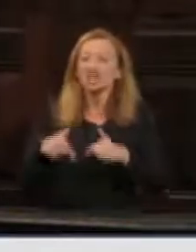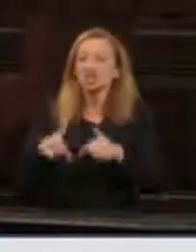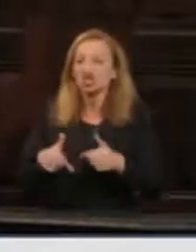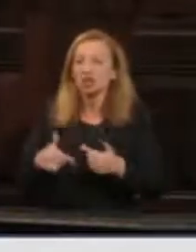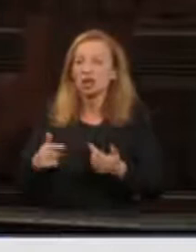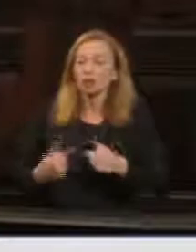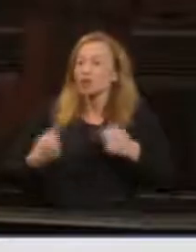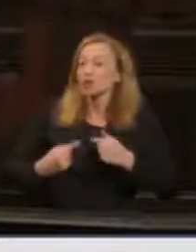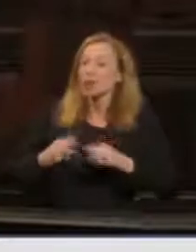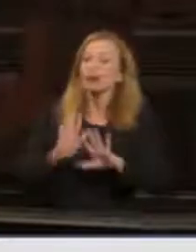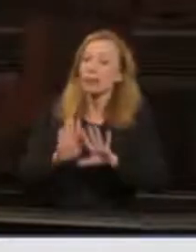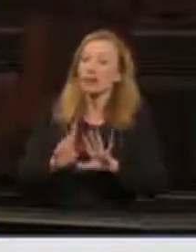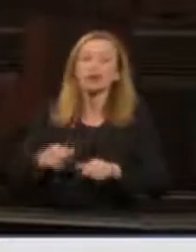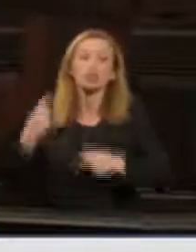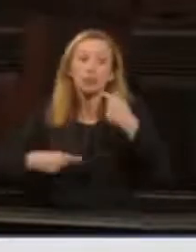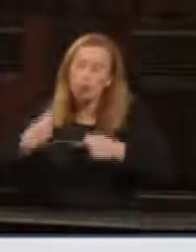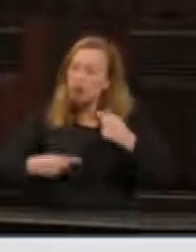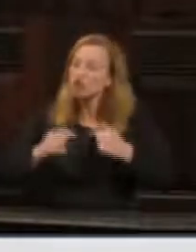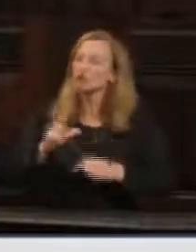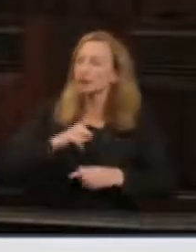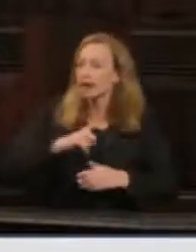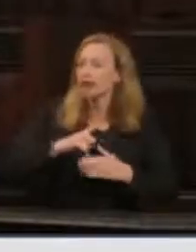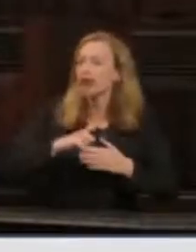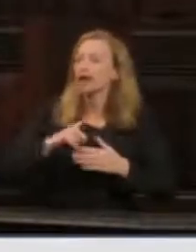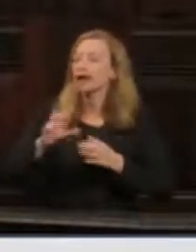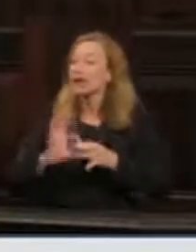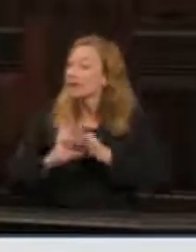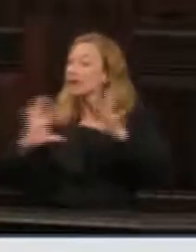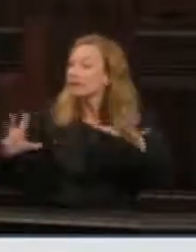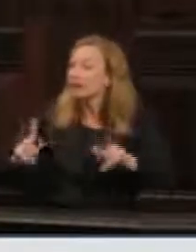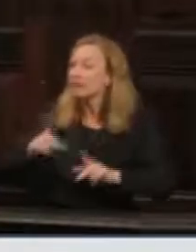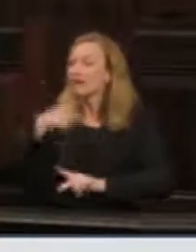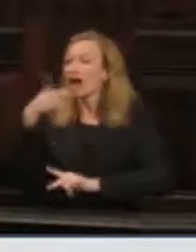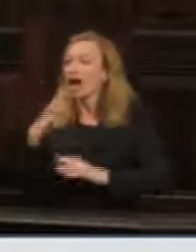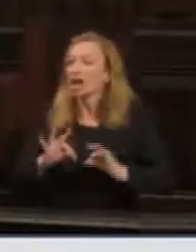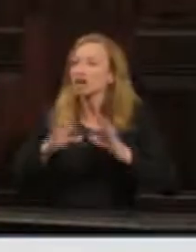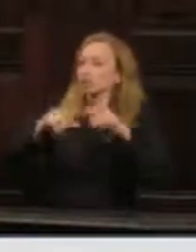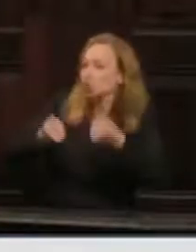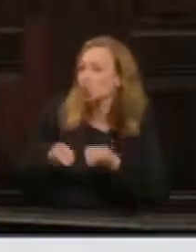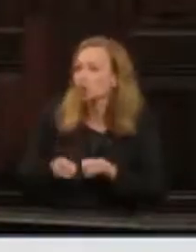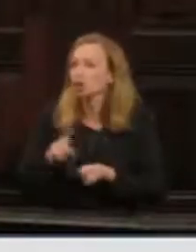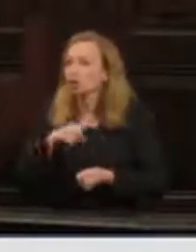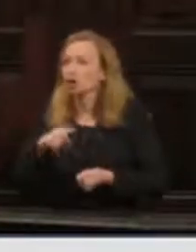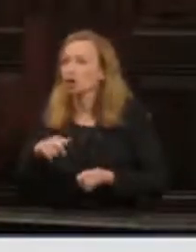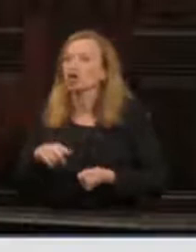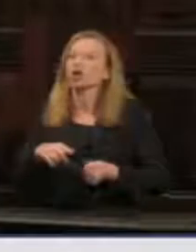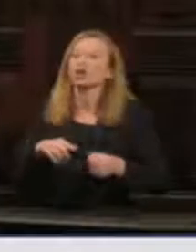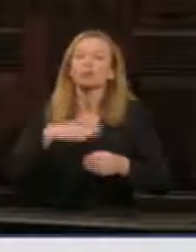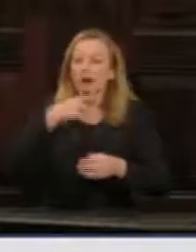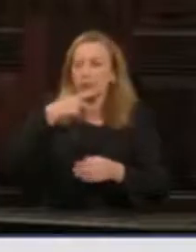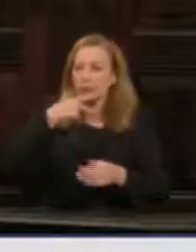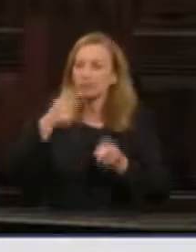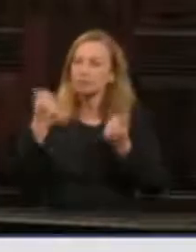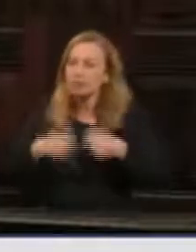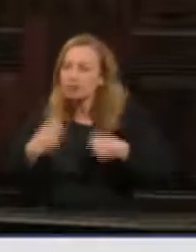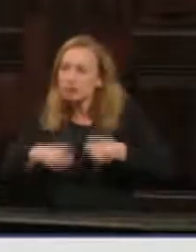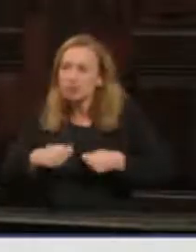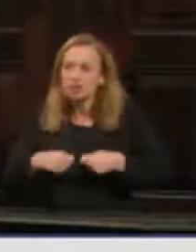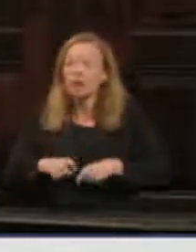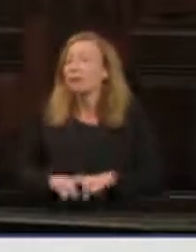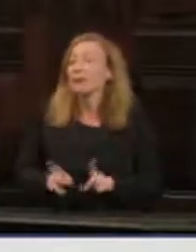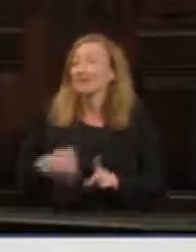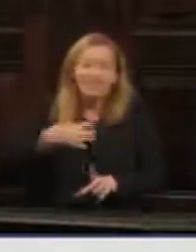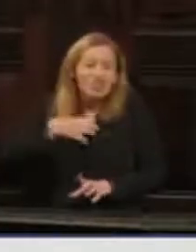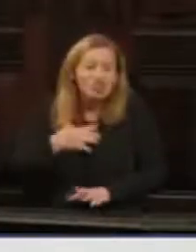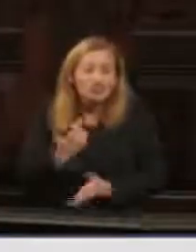tem sim que ter sua liberdade de expressão, toda a questão que o parlamento precisa, a independência do poder legislativo, mas não faz